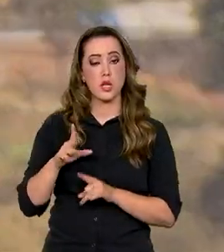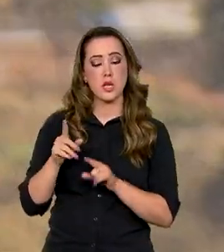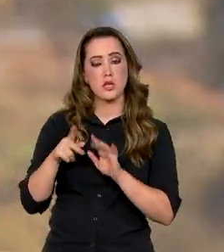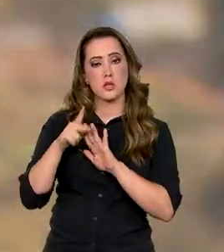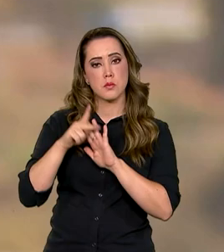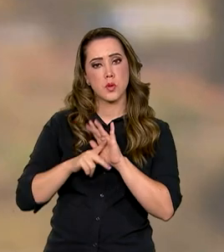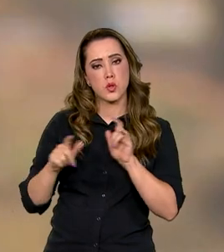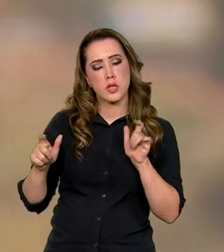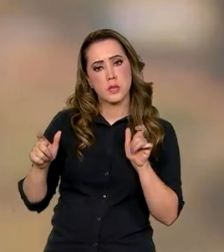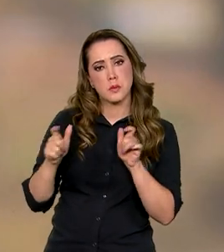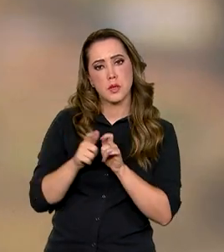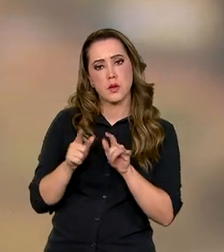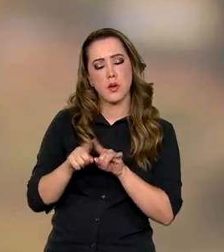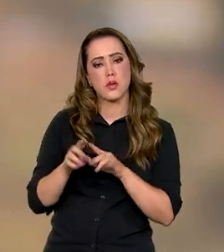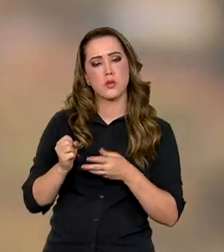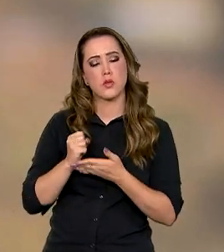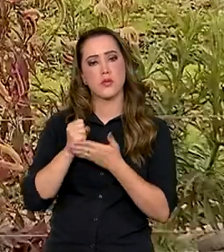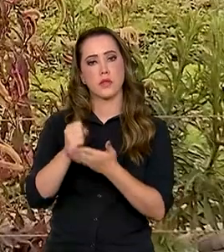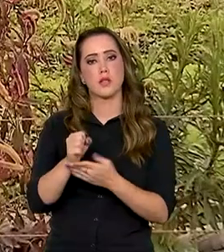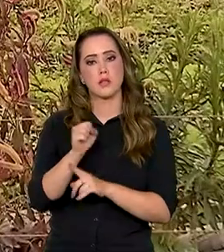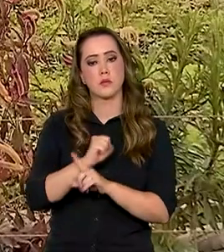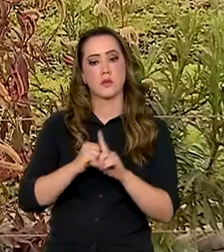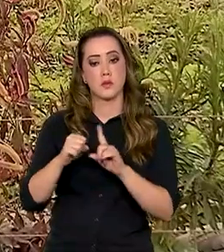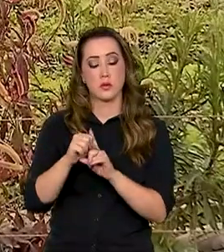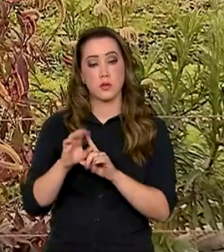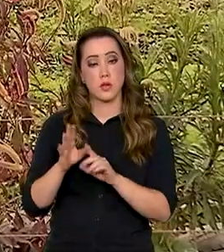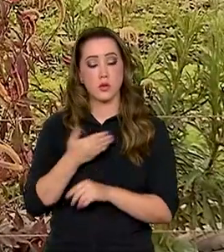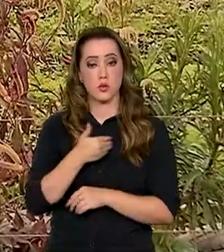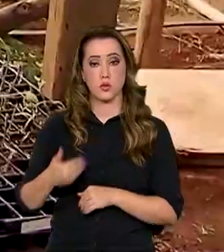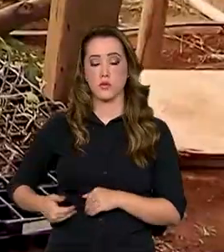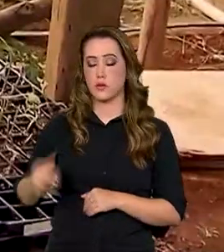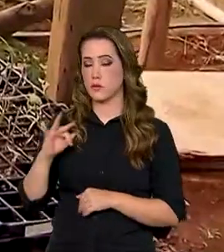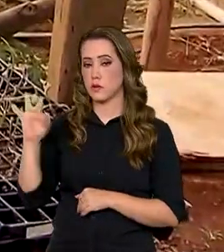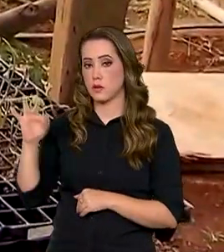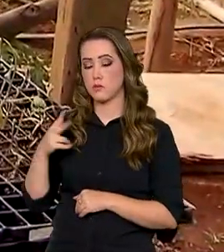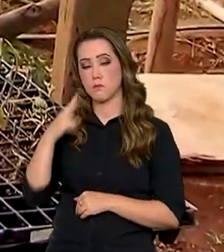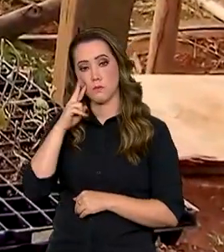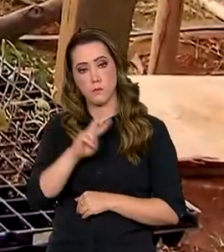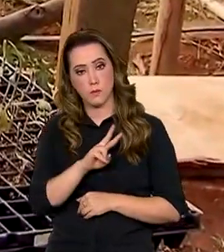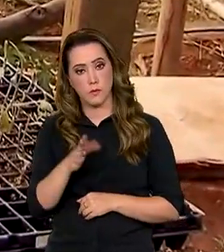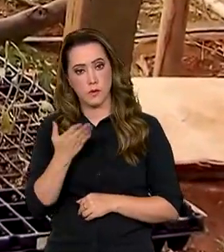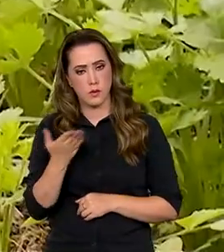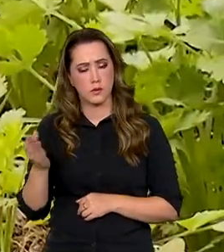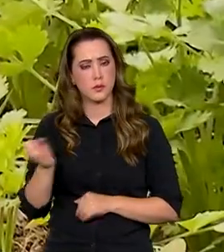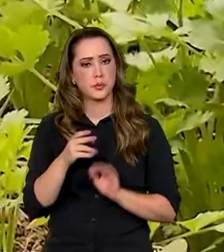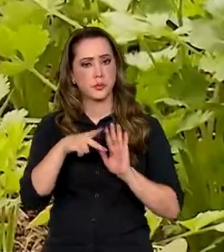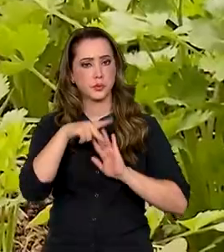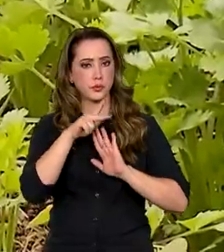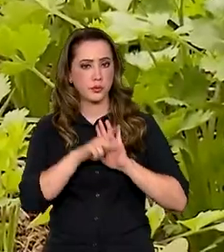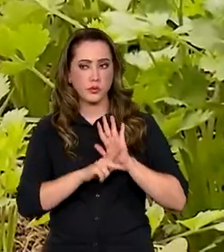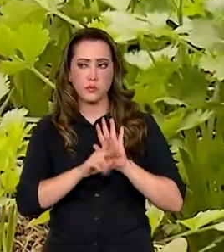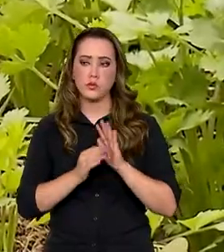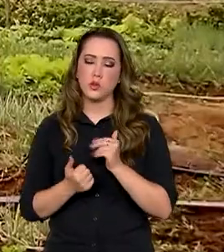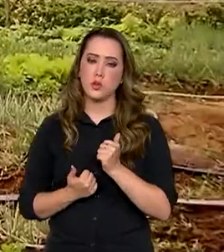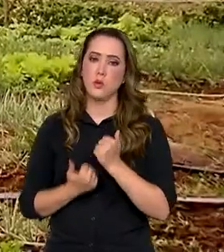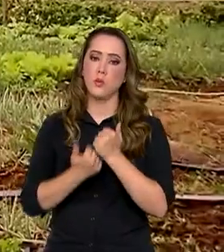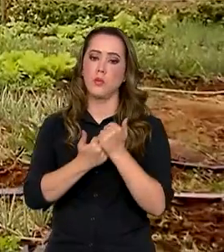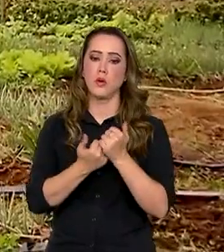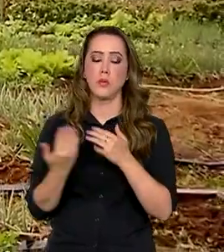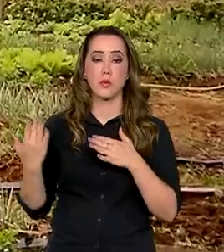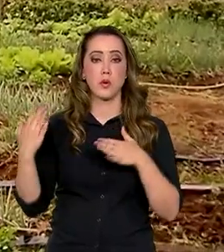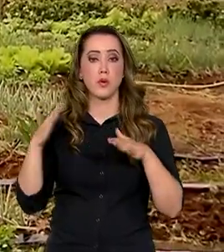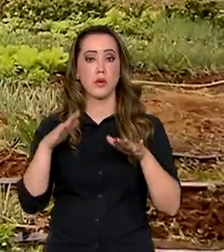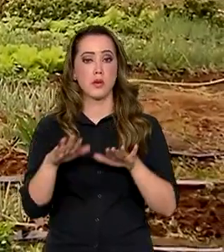microprojetos urbanos oferecem à sociedade, o governo federal considera o novo programa um apoio à